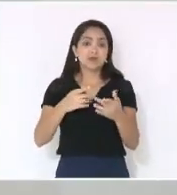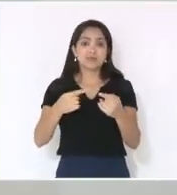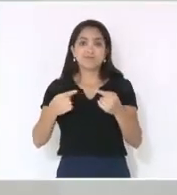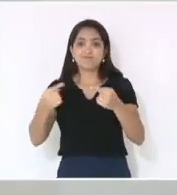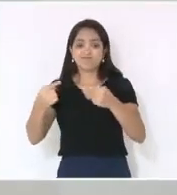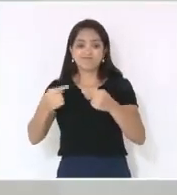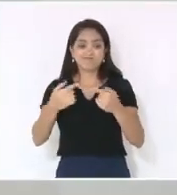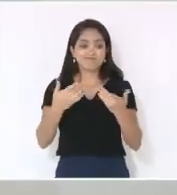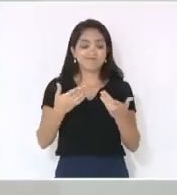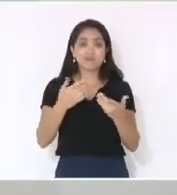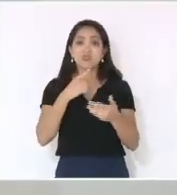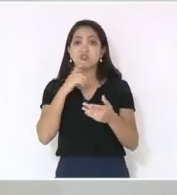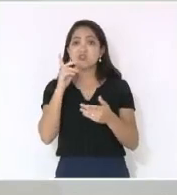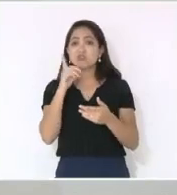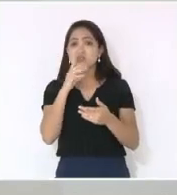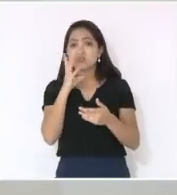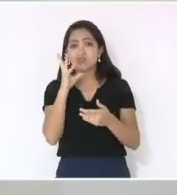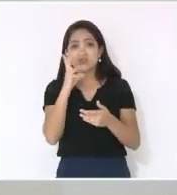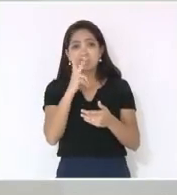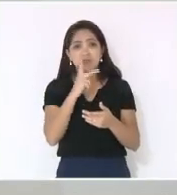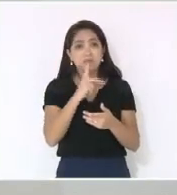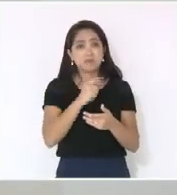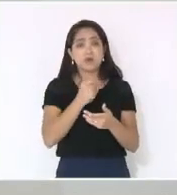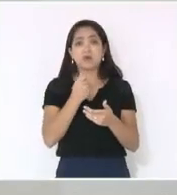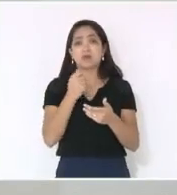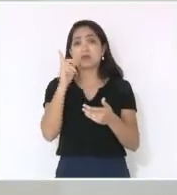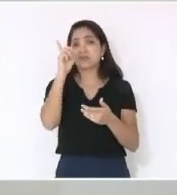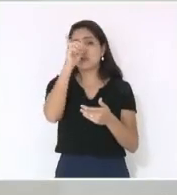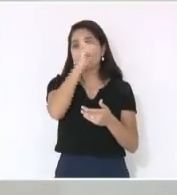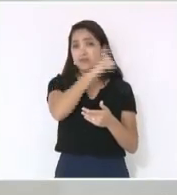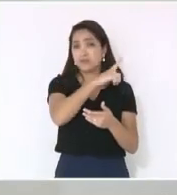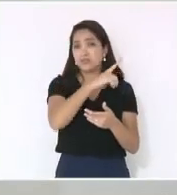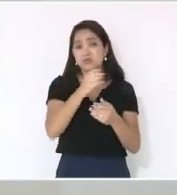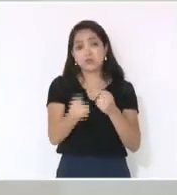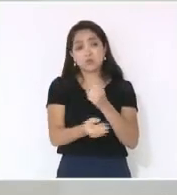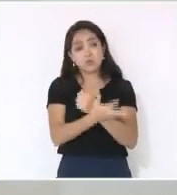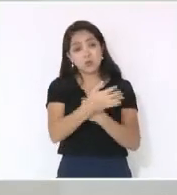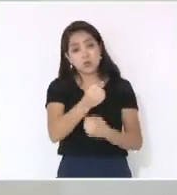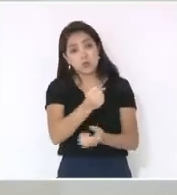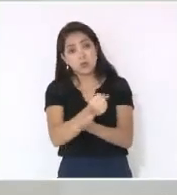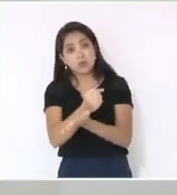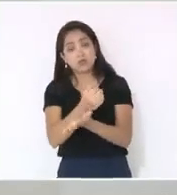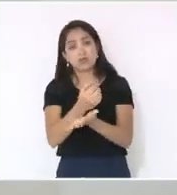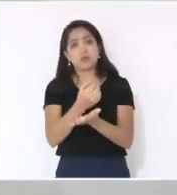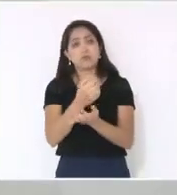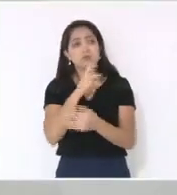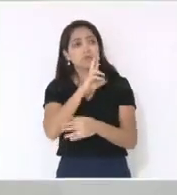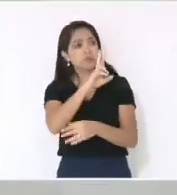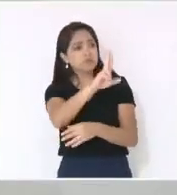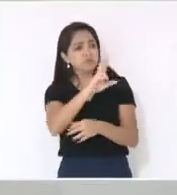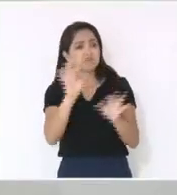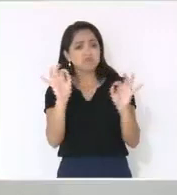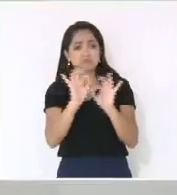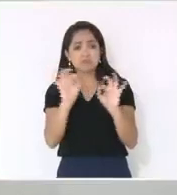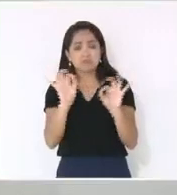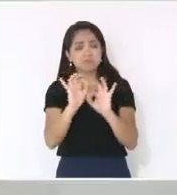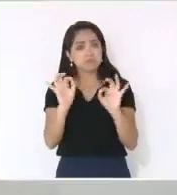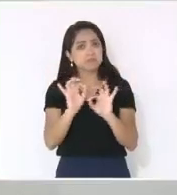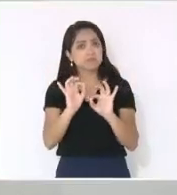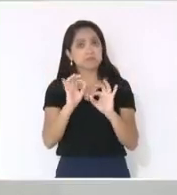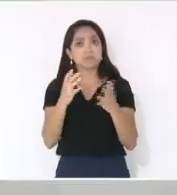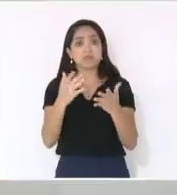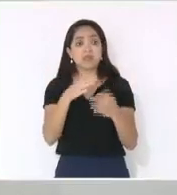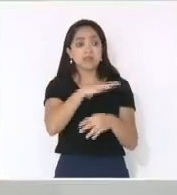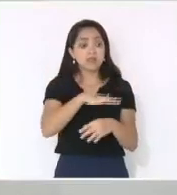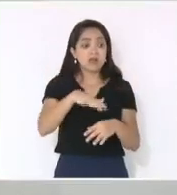oneroso, é atrasado, é arcaico, é corrupto. Não dá as respostas para os trabalhadores, seja na